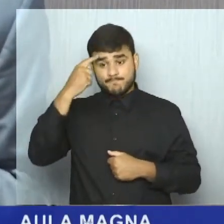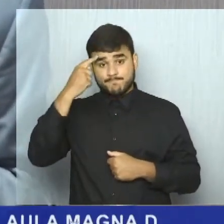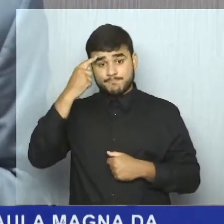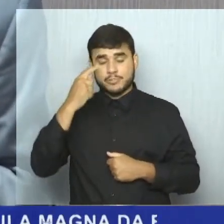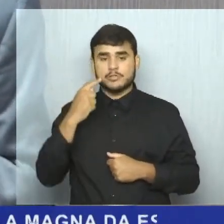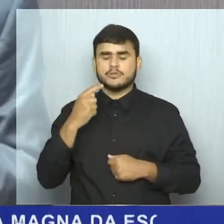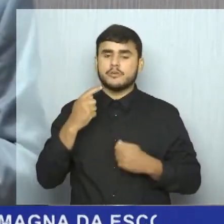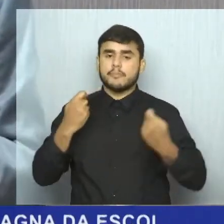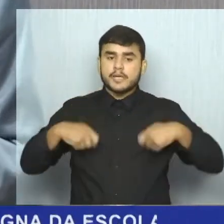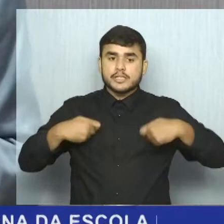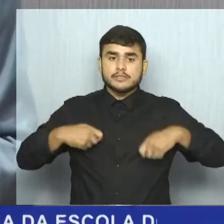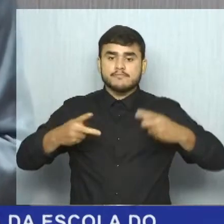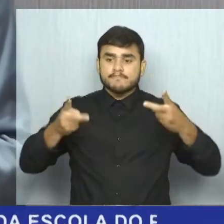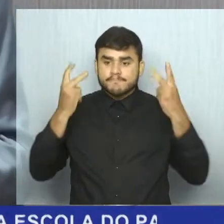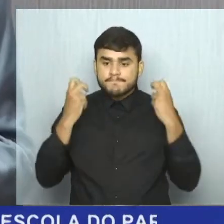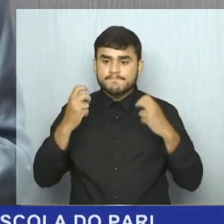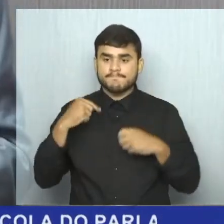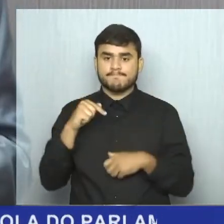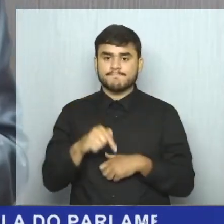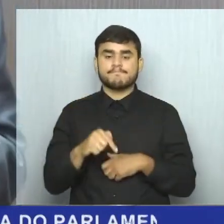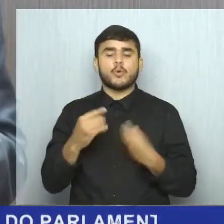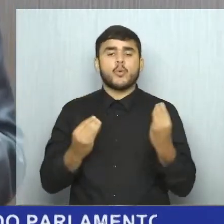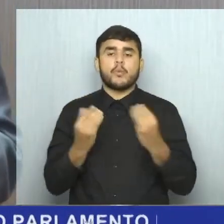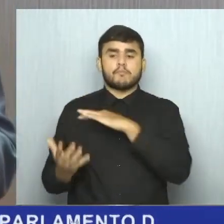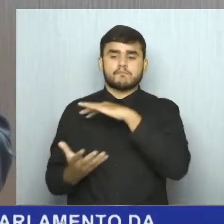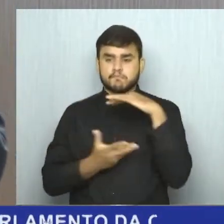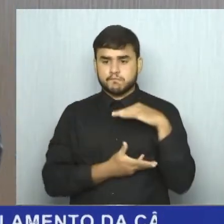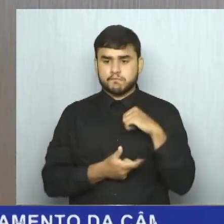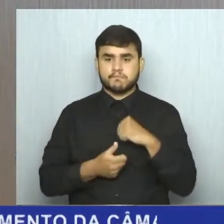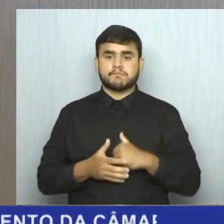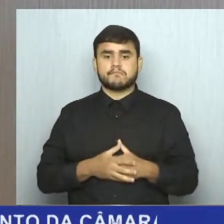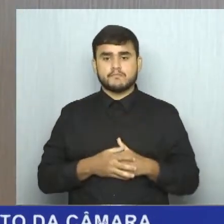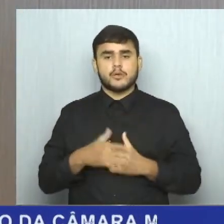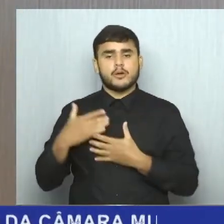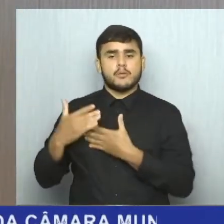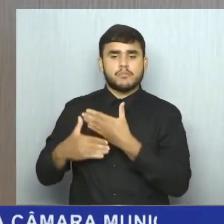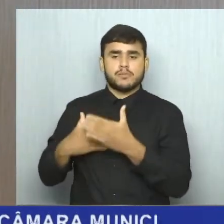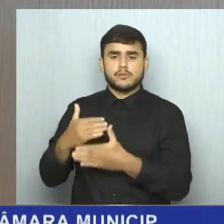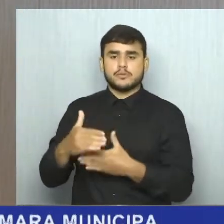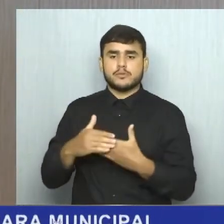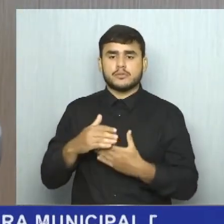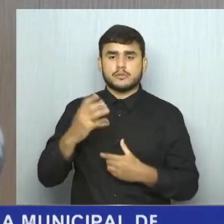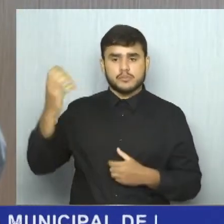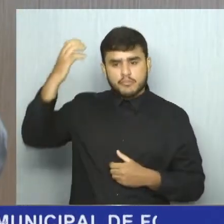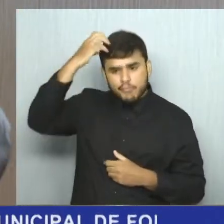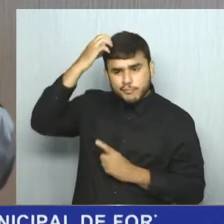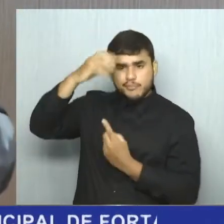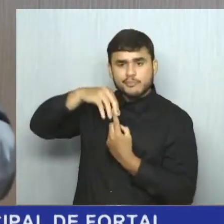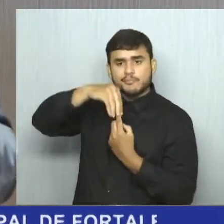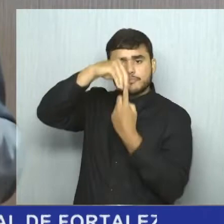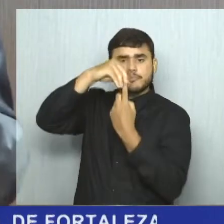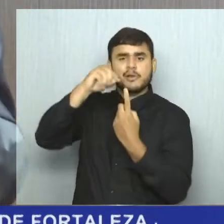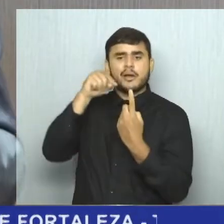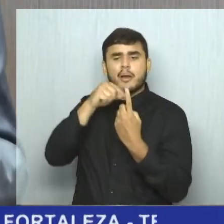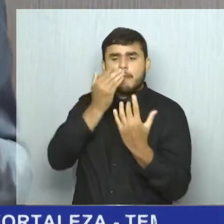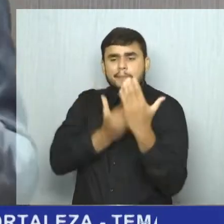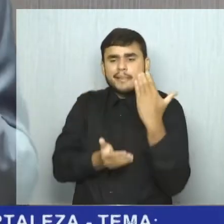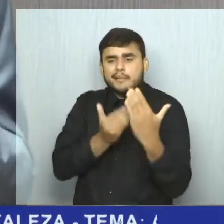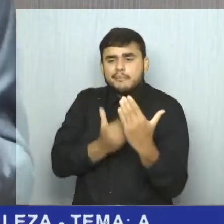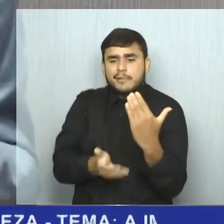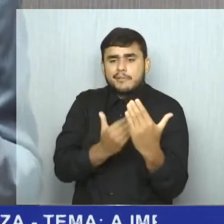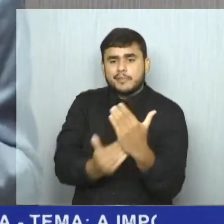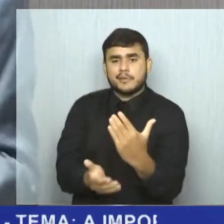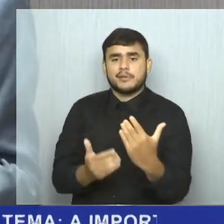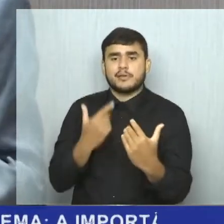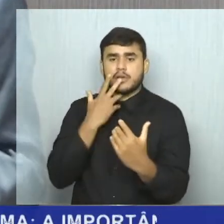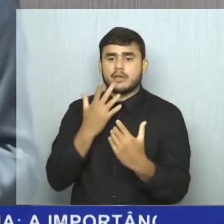tempo presente do parlamento no mundo. Com o passar do tempo, o absolutismo foi sendo derrotado e praticamente